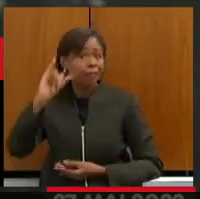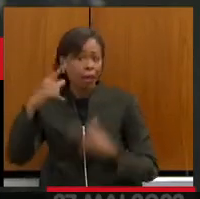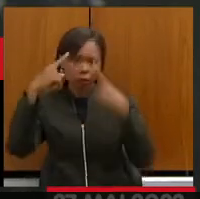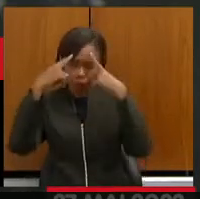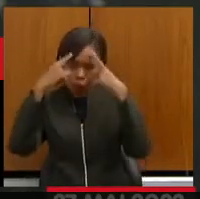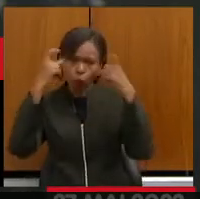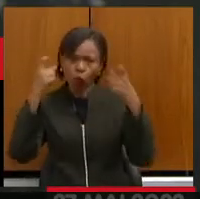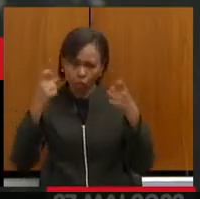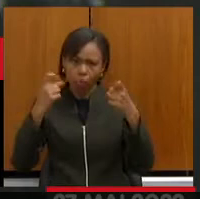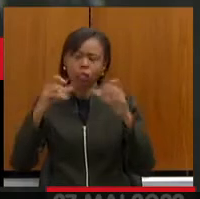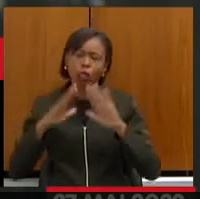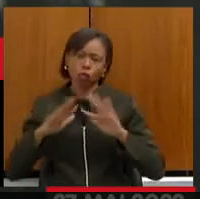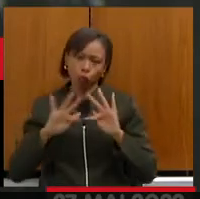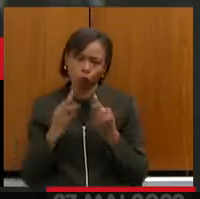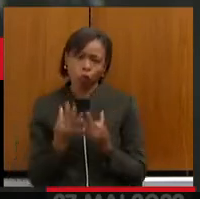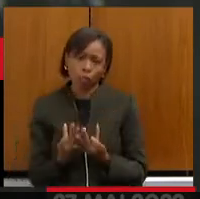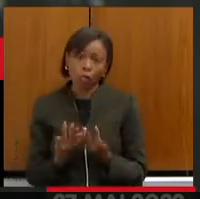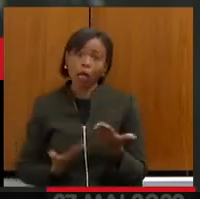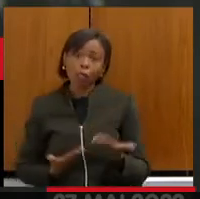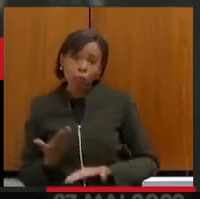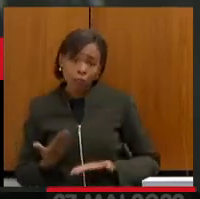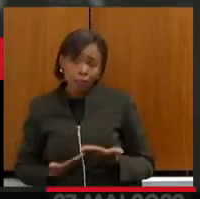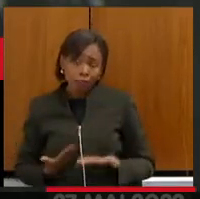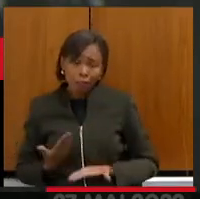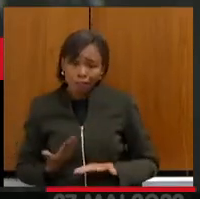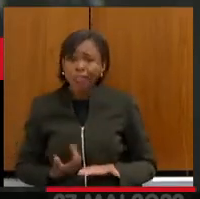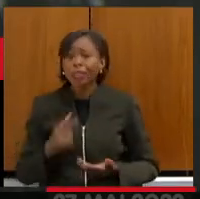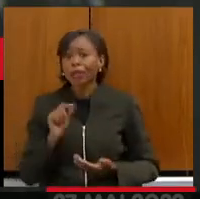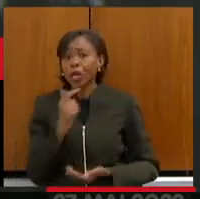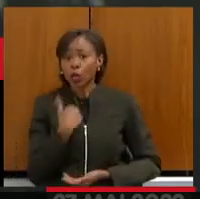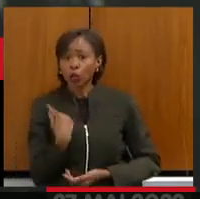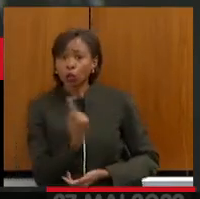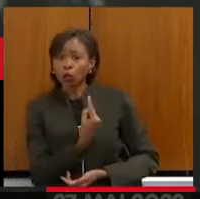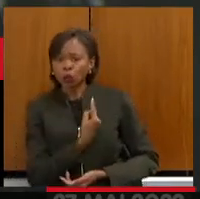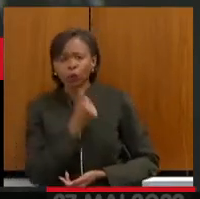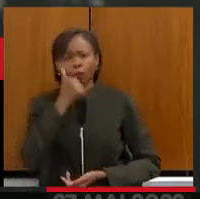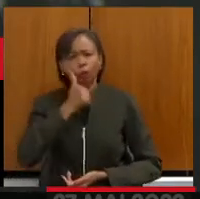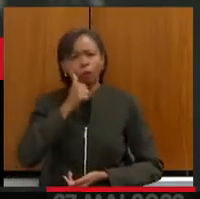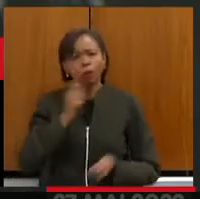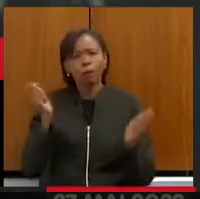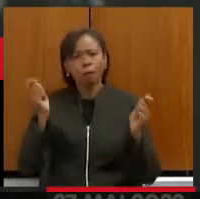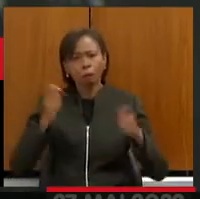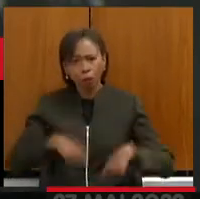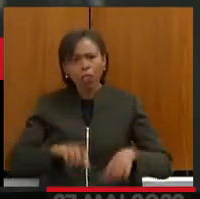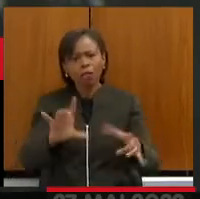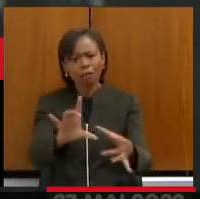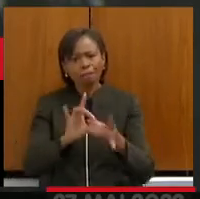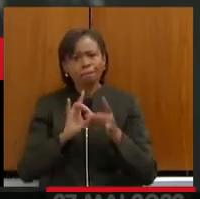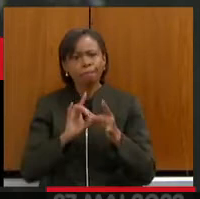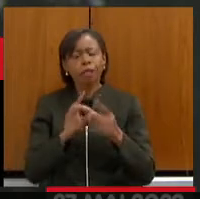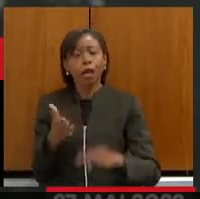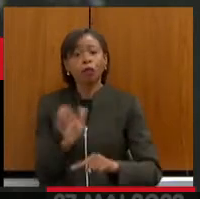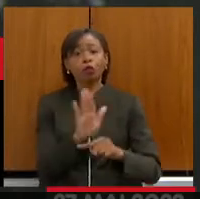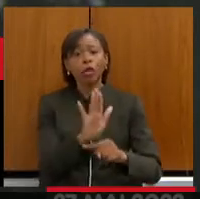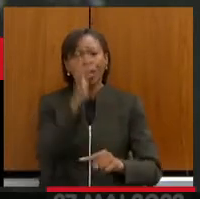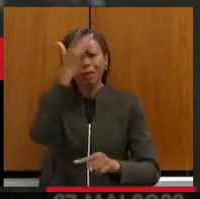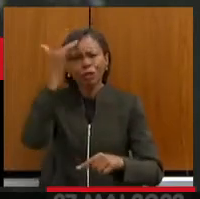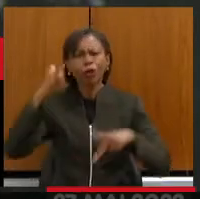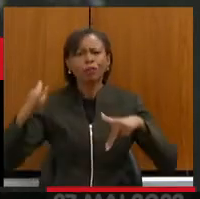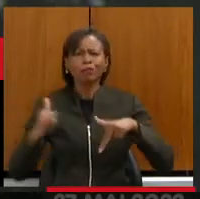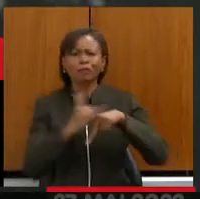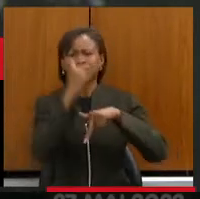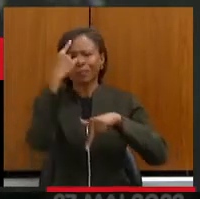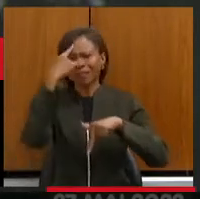doméstica serviço este que nos permite enquanto mulher criar pontes e caminhar com as vítimas de violência doméstica